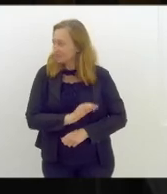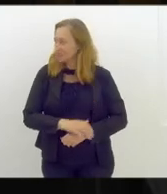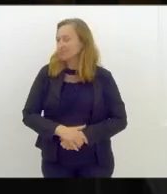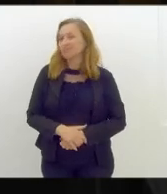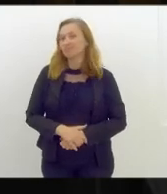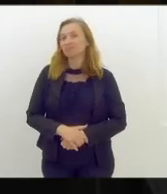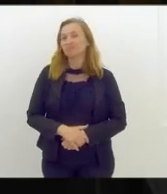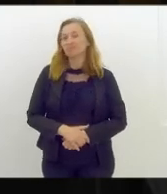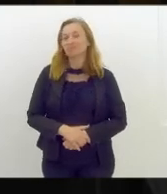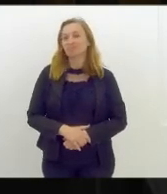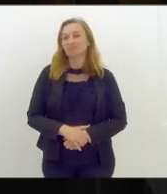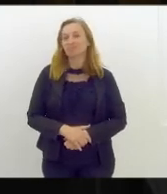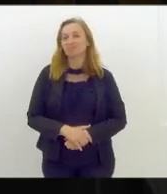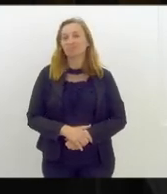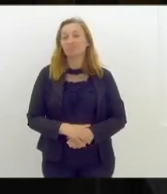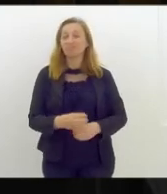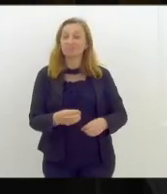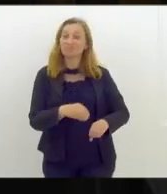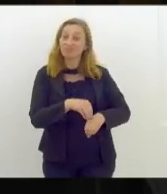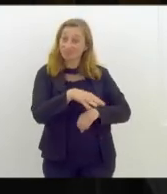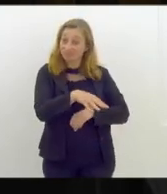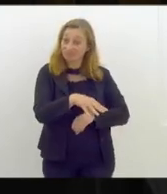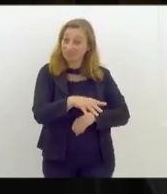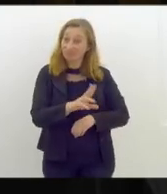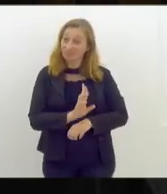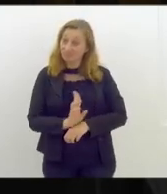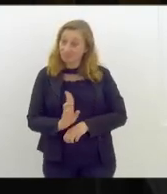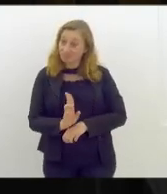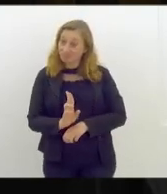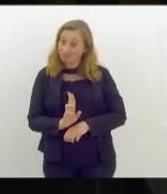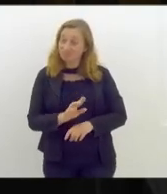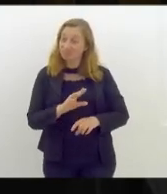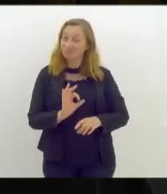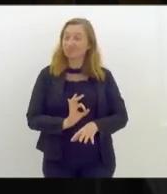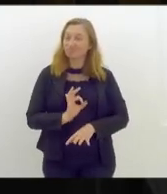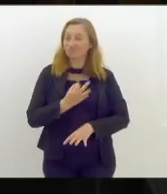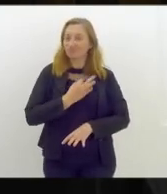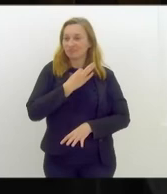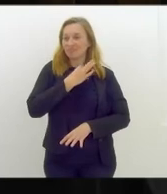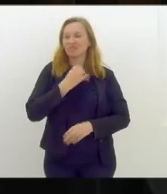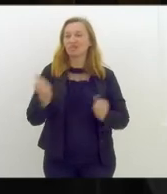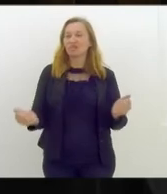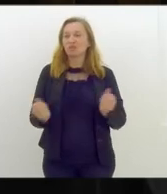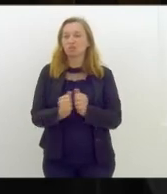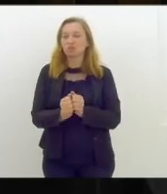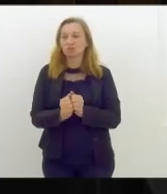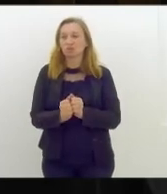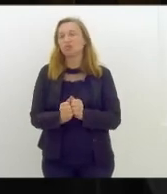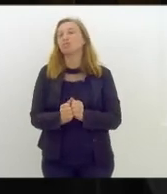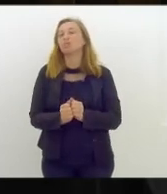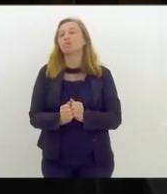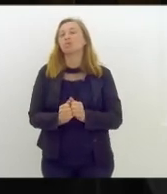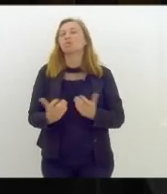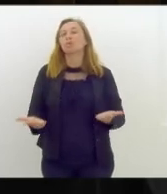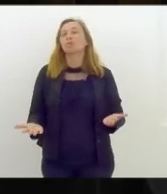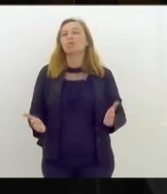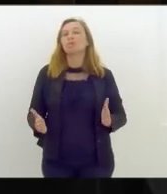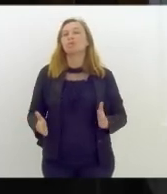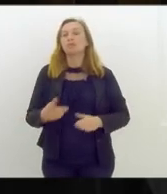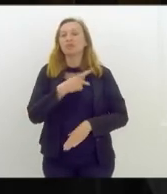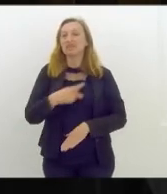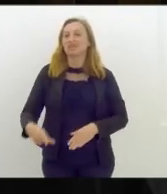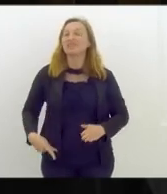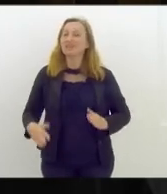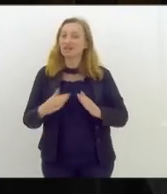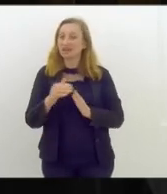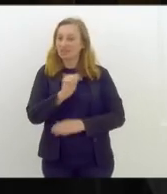nossa anfitriã, indicadora do meu nome para a medalha, junto com o presidente da casa, o deputado André Ceciliano.